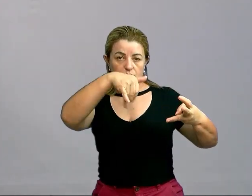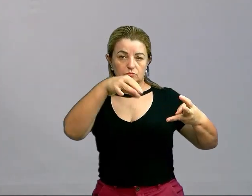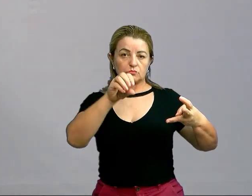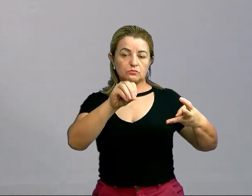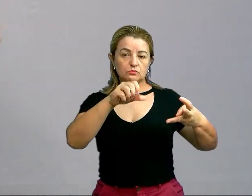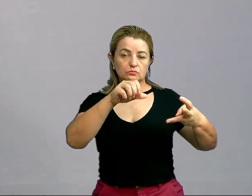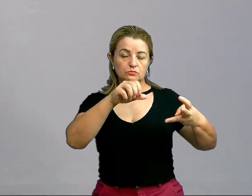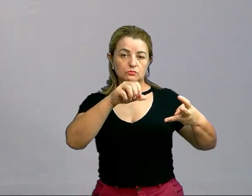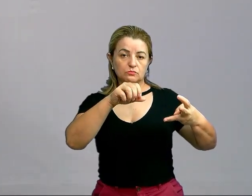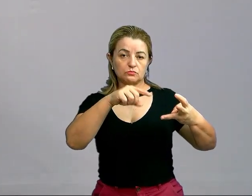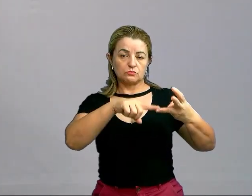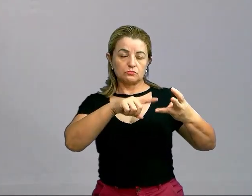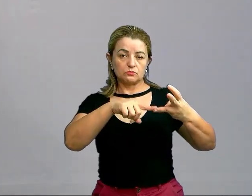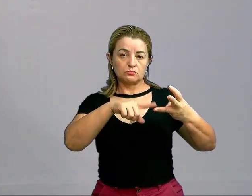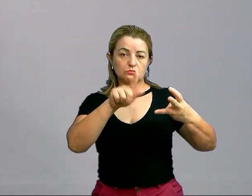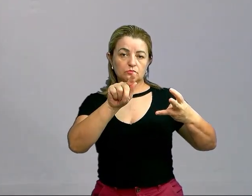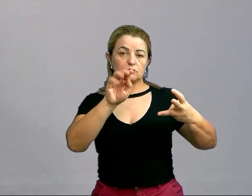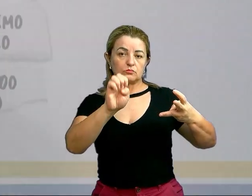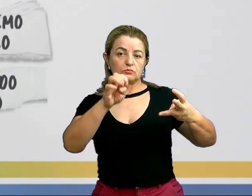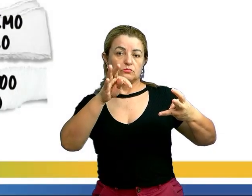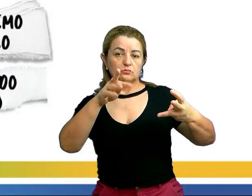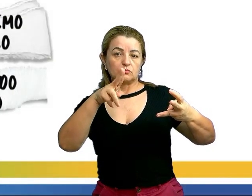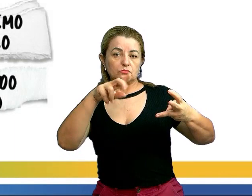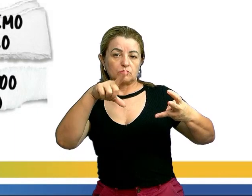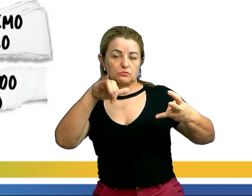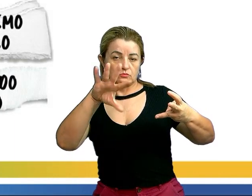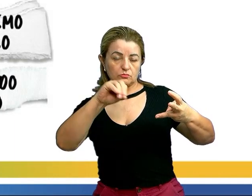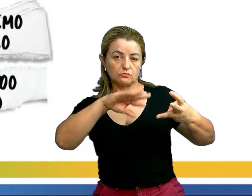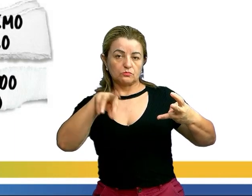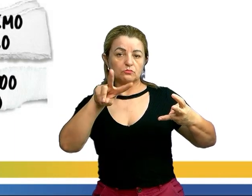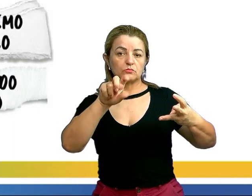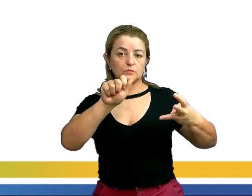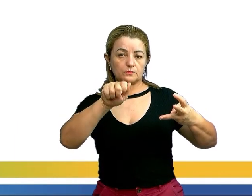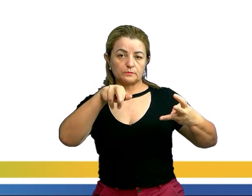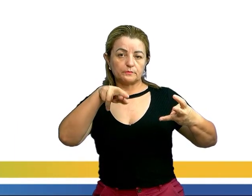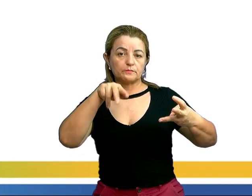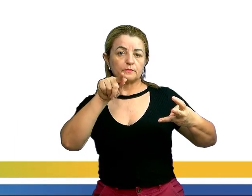era populista da nossa história. Então vamos lá.